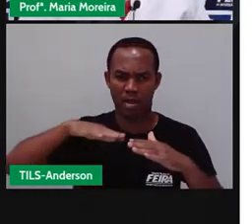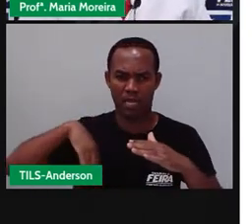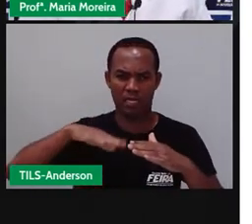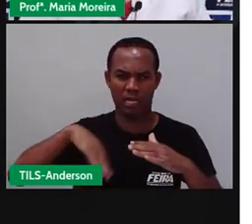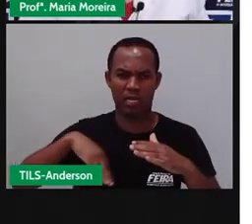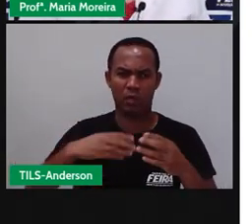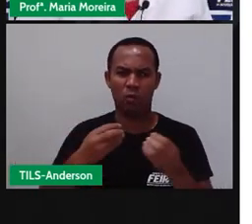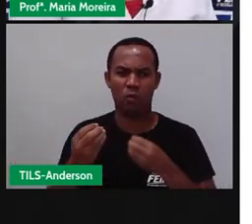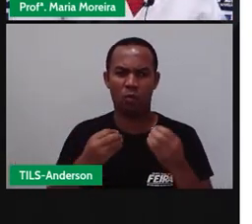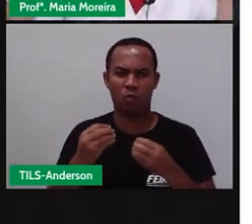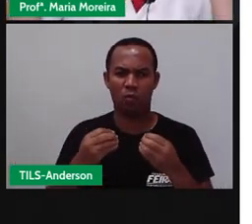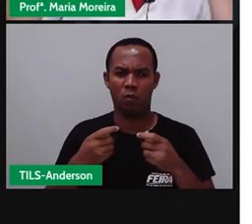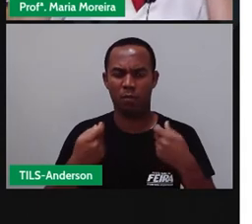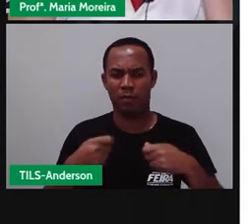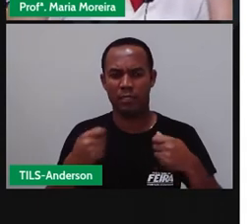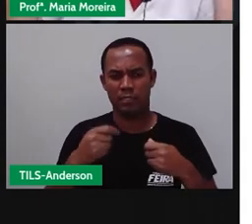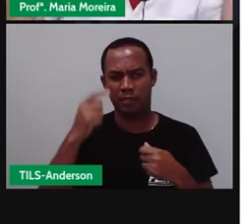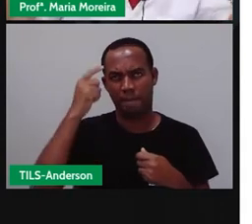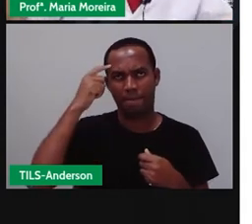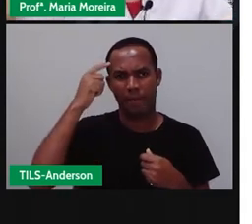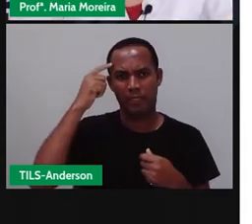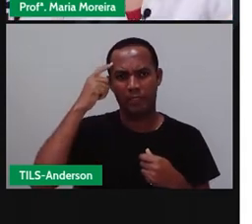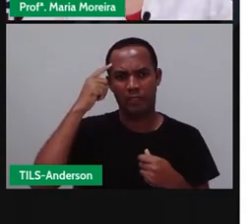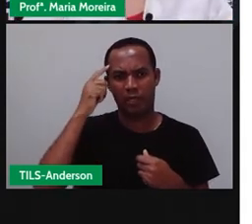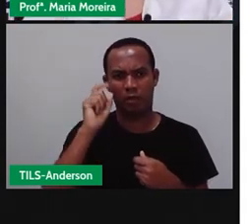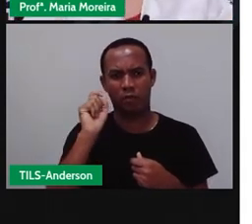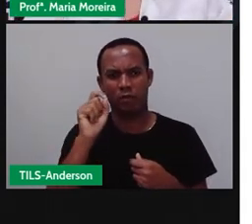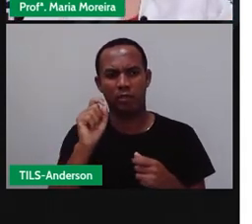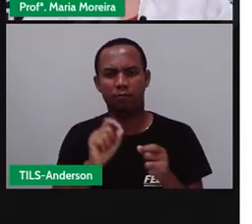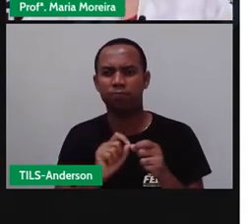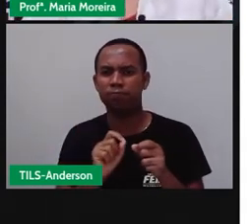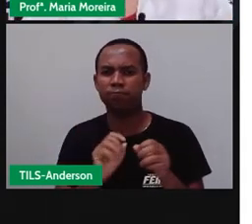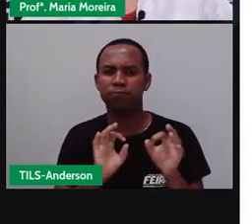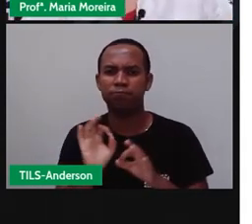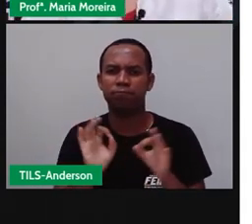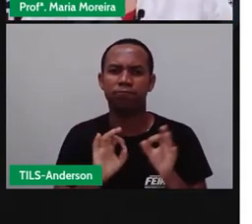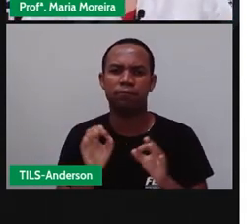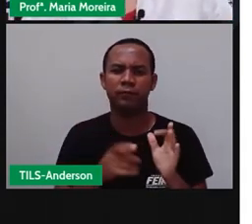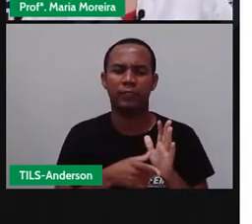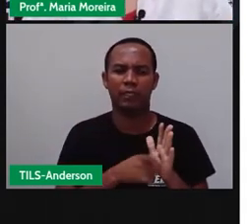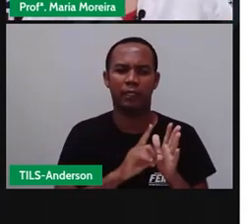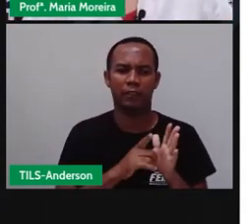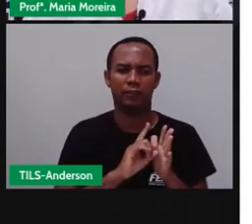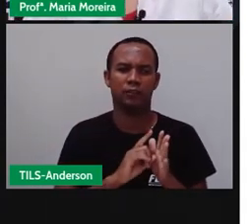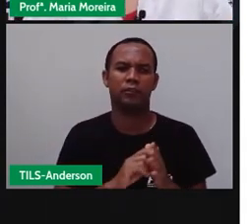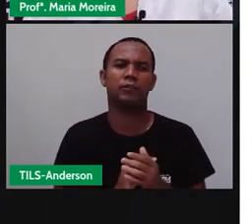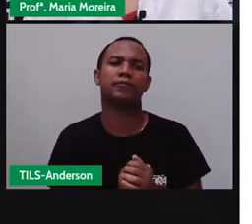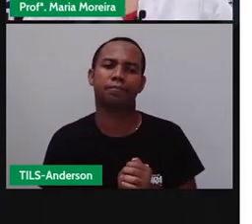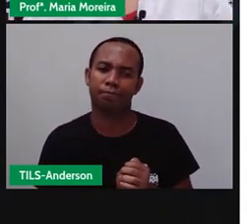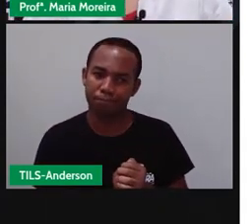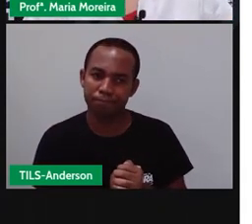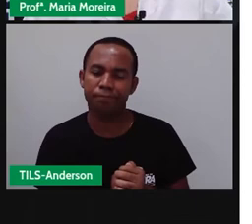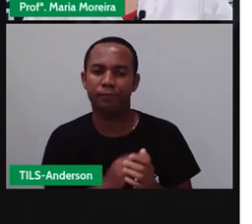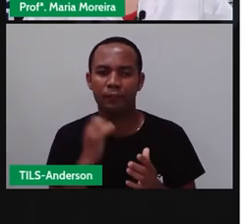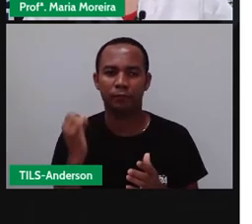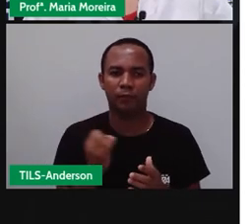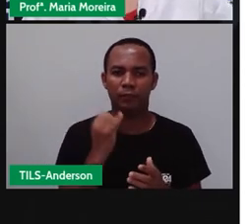moletom. Então, eu preciso pensar para poder fazer a minha lista aí das coisas que eu vou levar na minha mala de